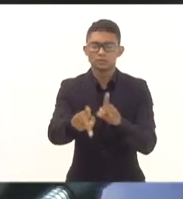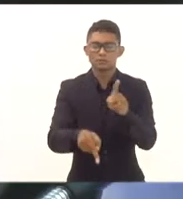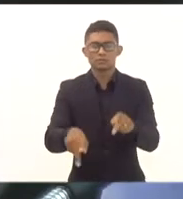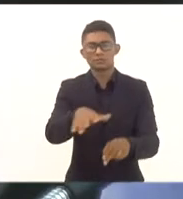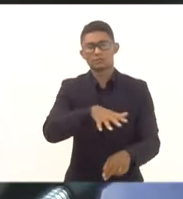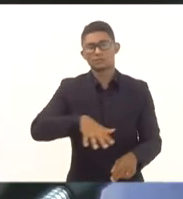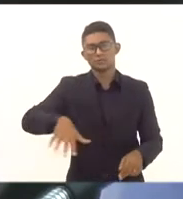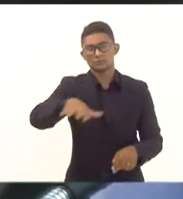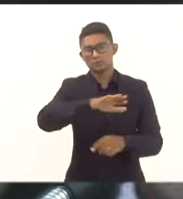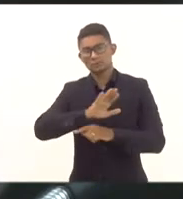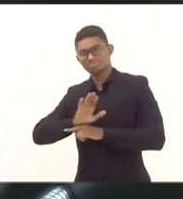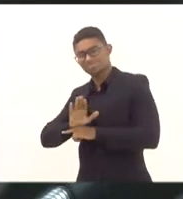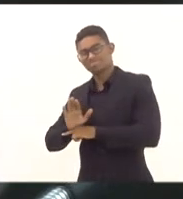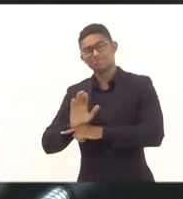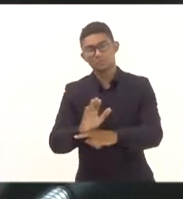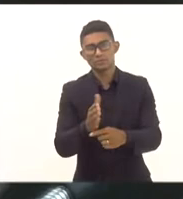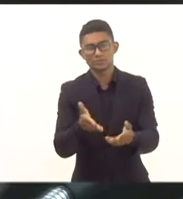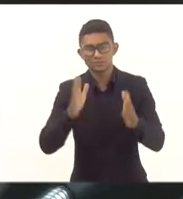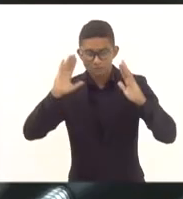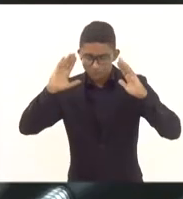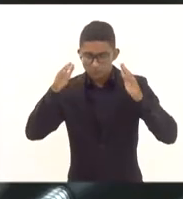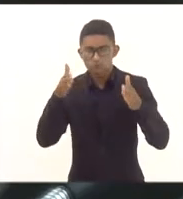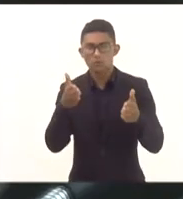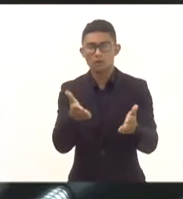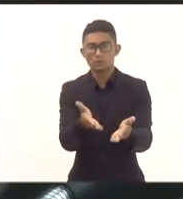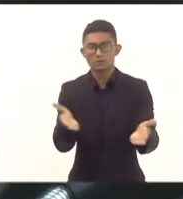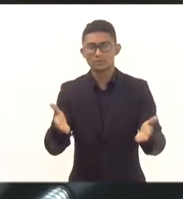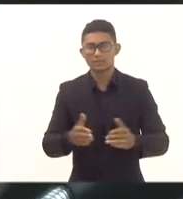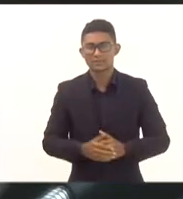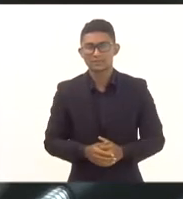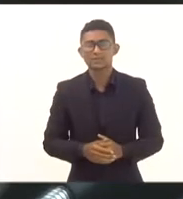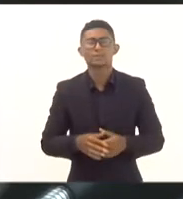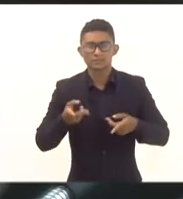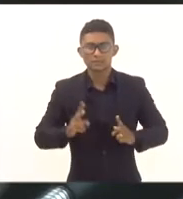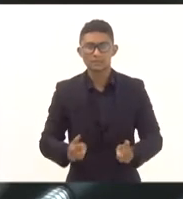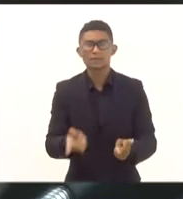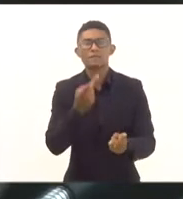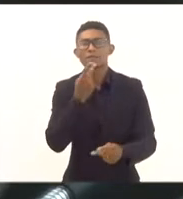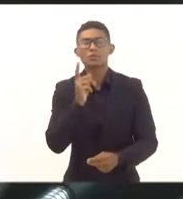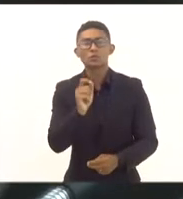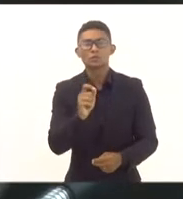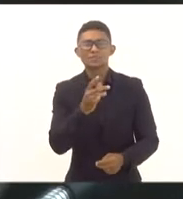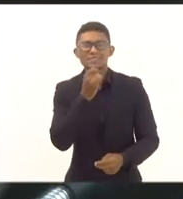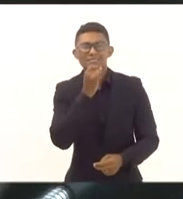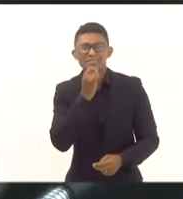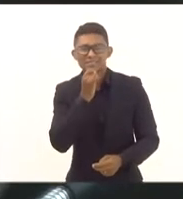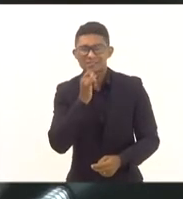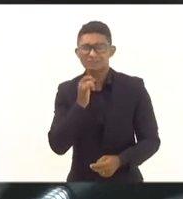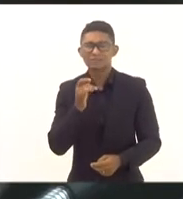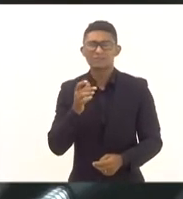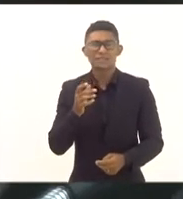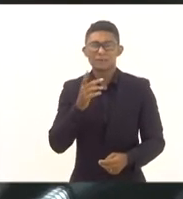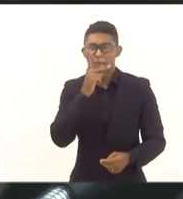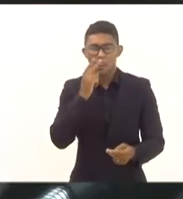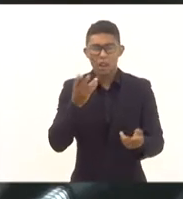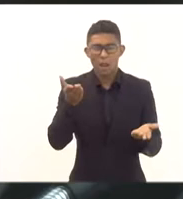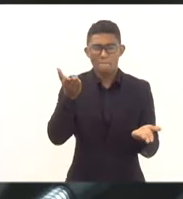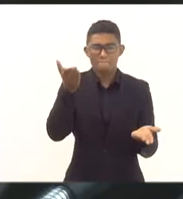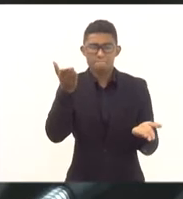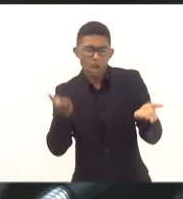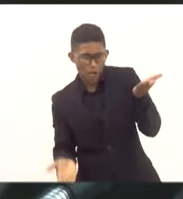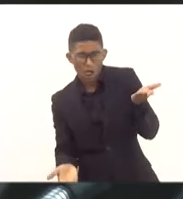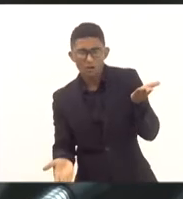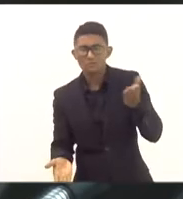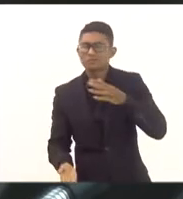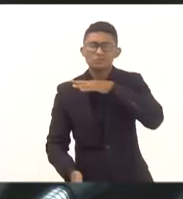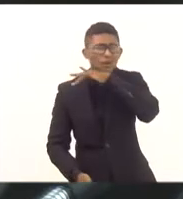e a população o nosso foco tão nada tudo que eu falo sempre falo que tudo que é demais é ruim irmão e eu